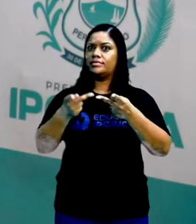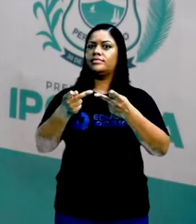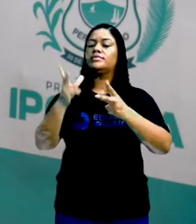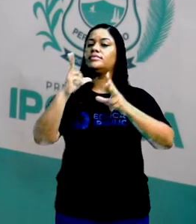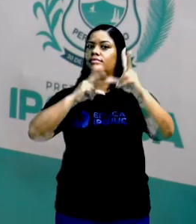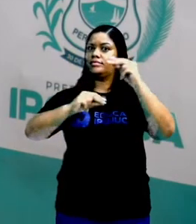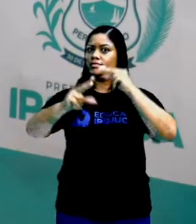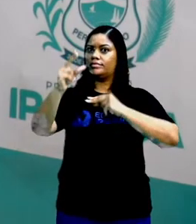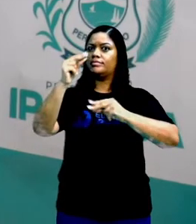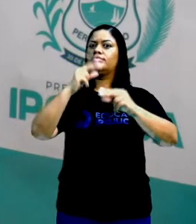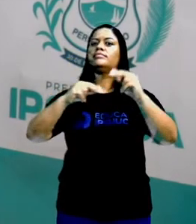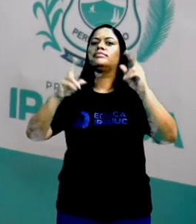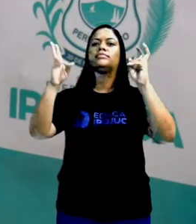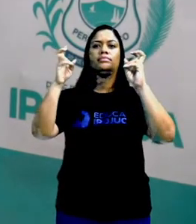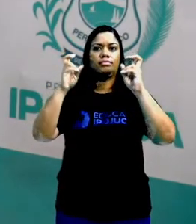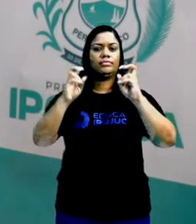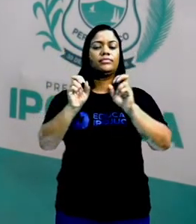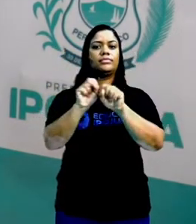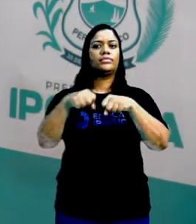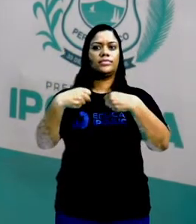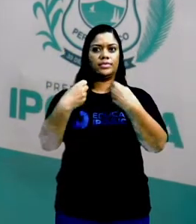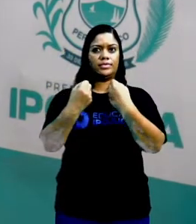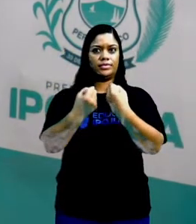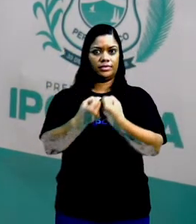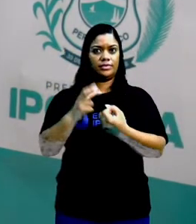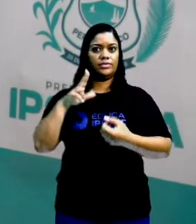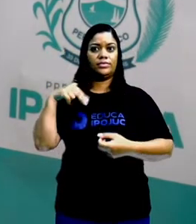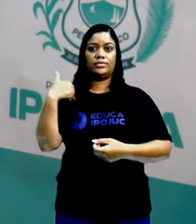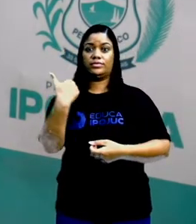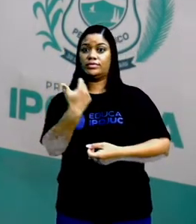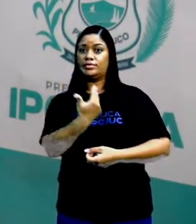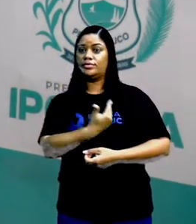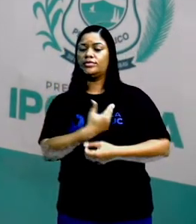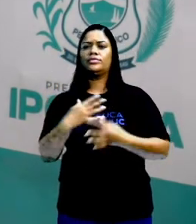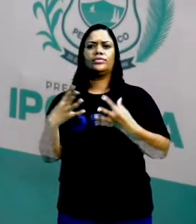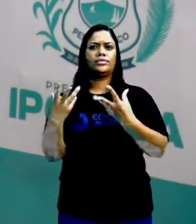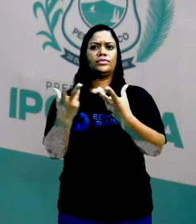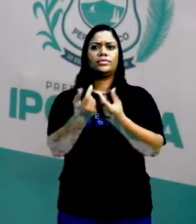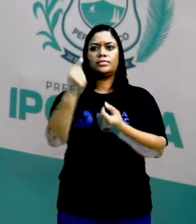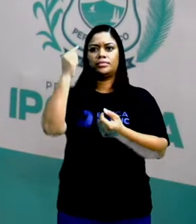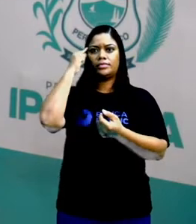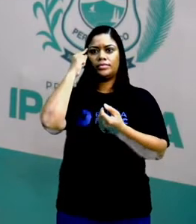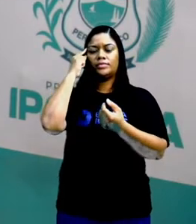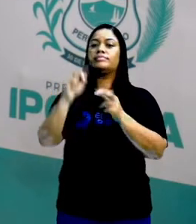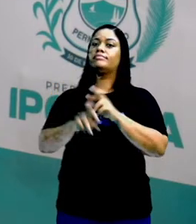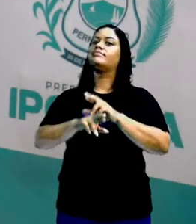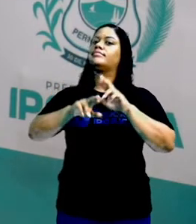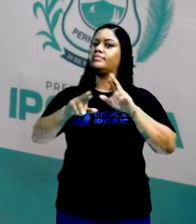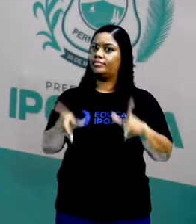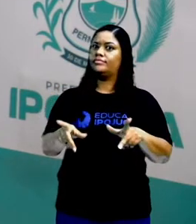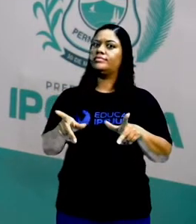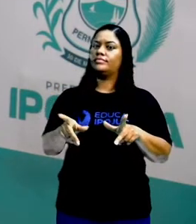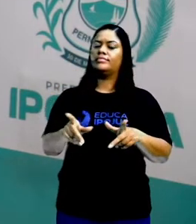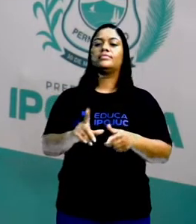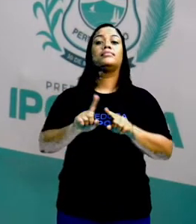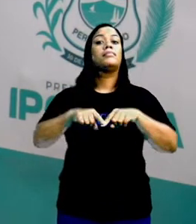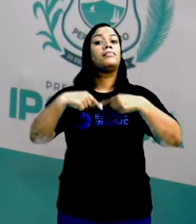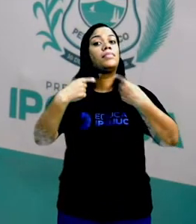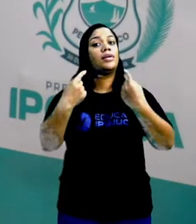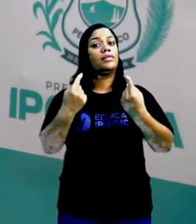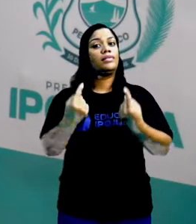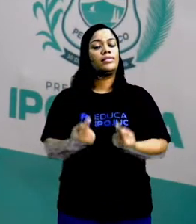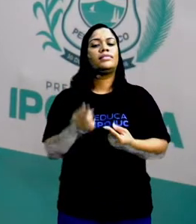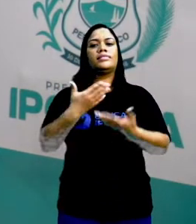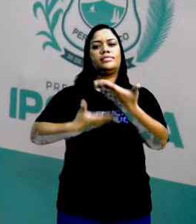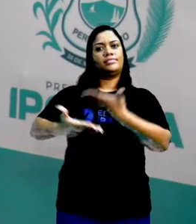que a sociedade como um todo, a gente enquanto sociedade, todo mundo não pensa igual. Agora, uma coisa que a gente precisa